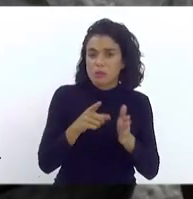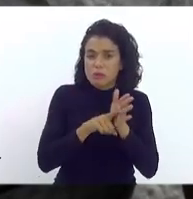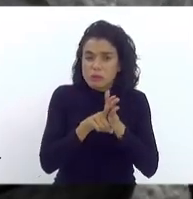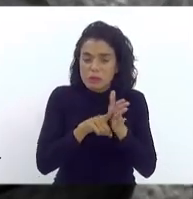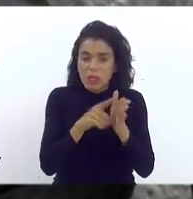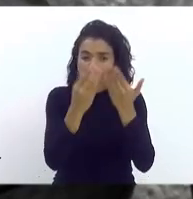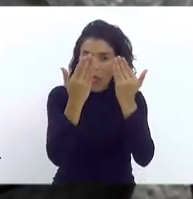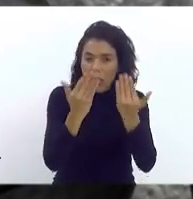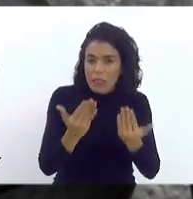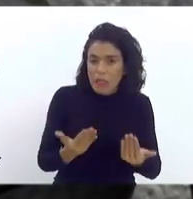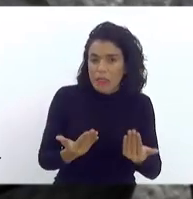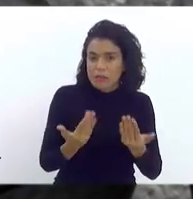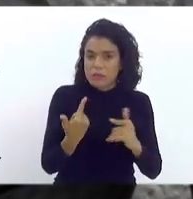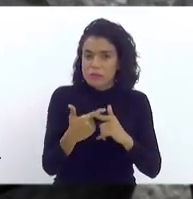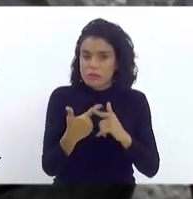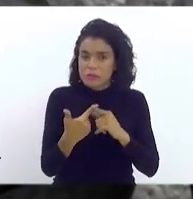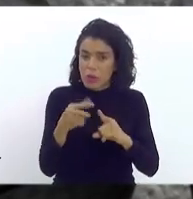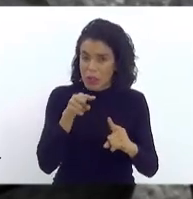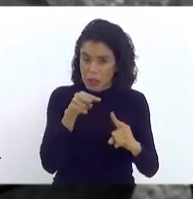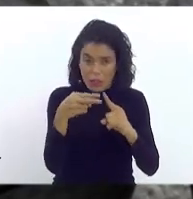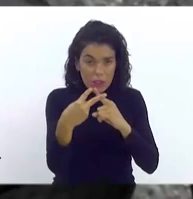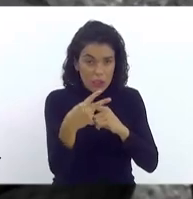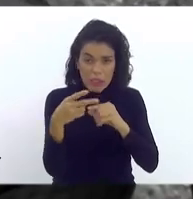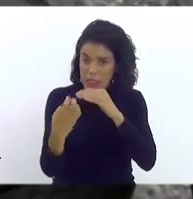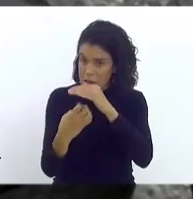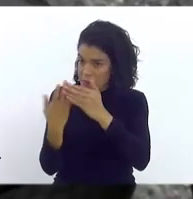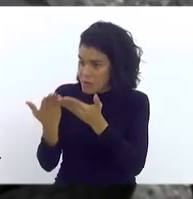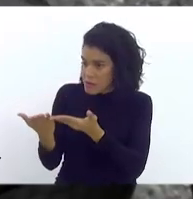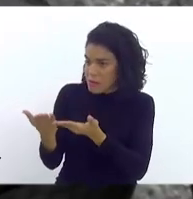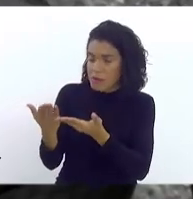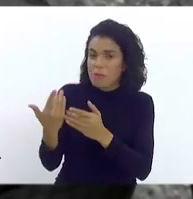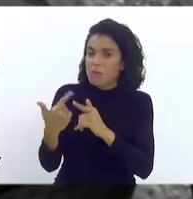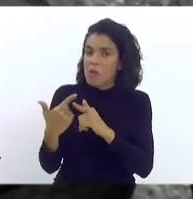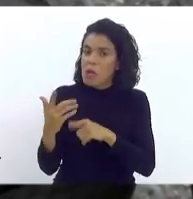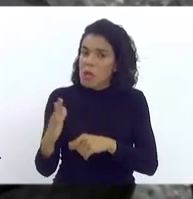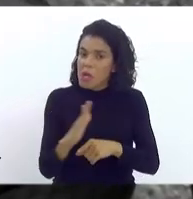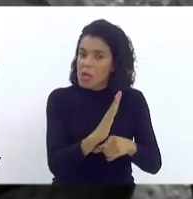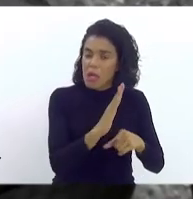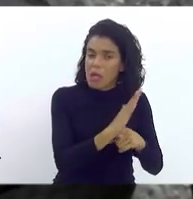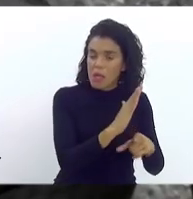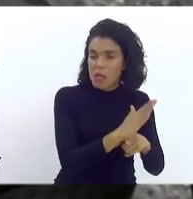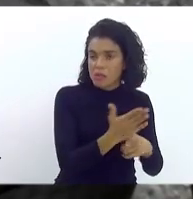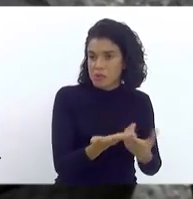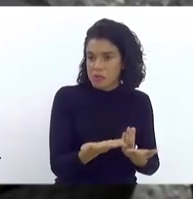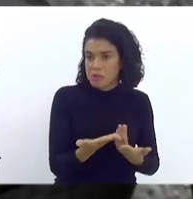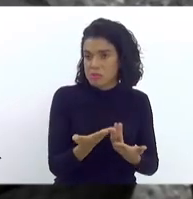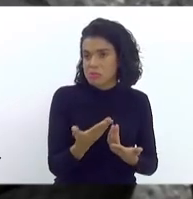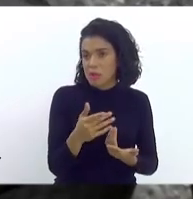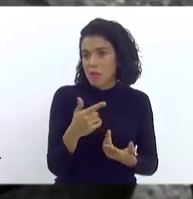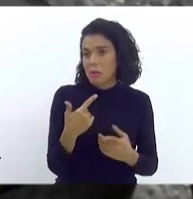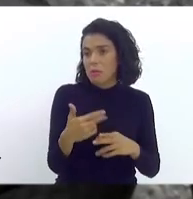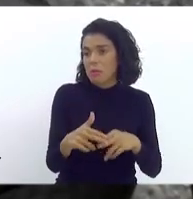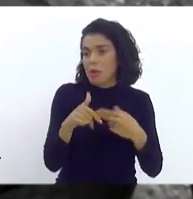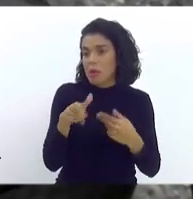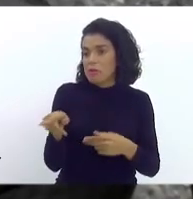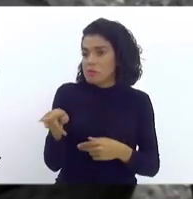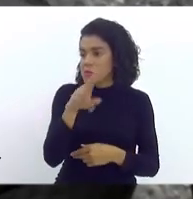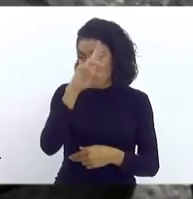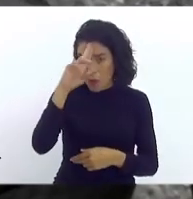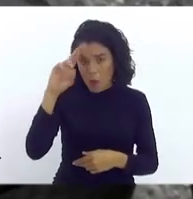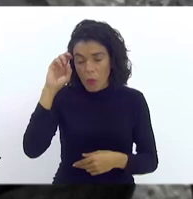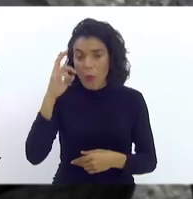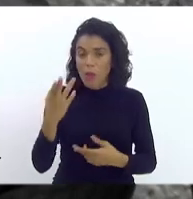análise, na visão da Natos? Uma visão contributiva que vocês podem dar a esse parlamento por serem usuários desse